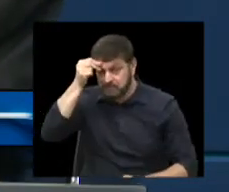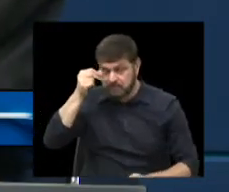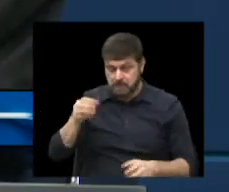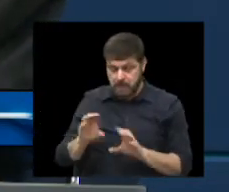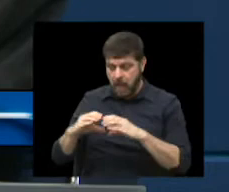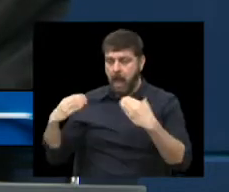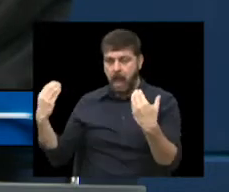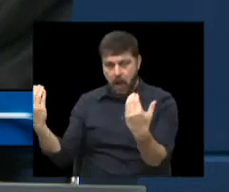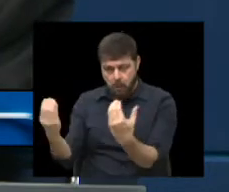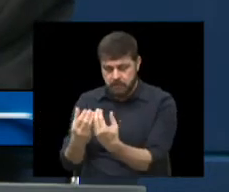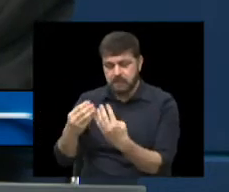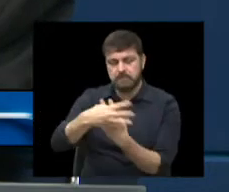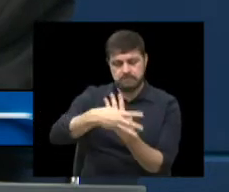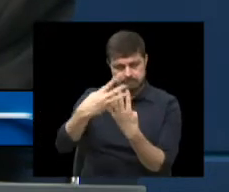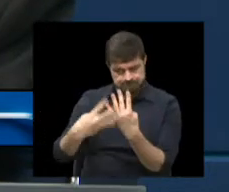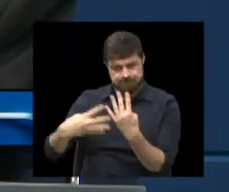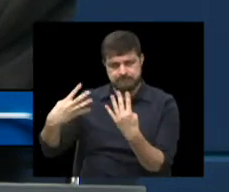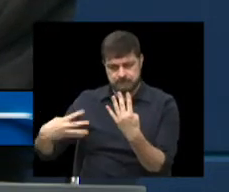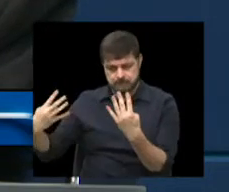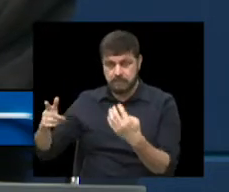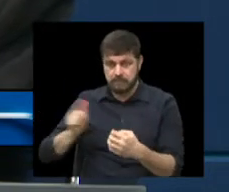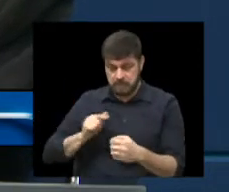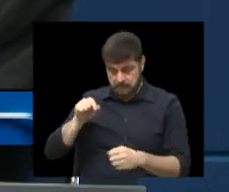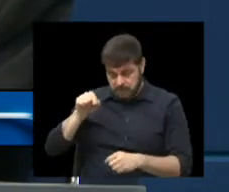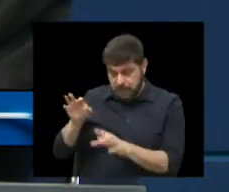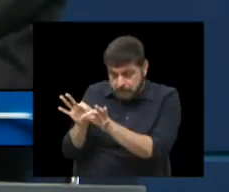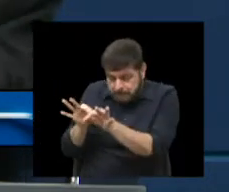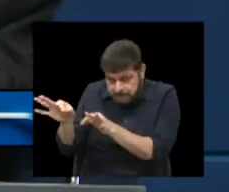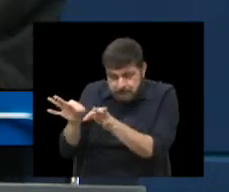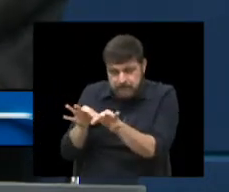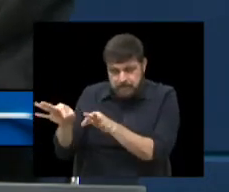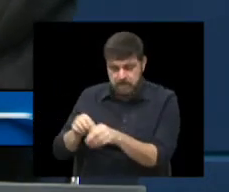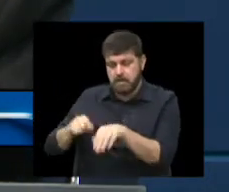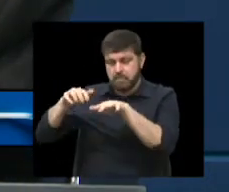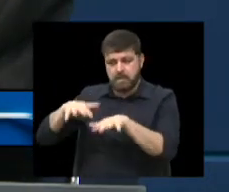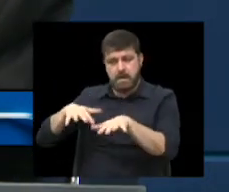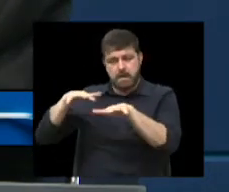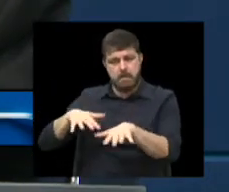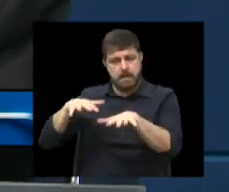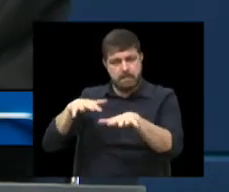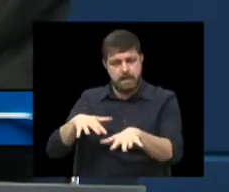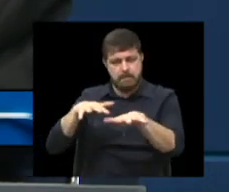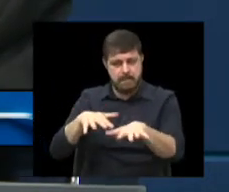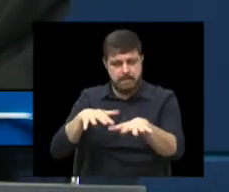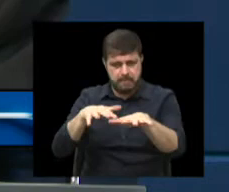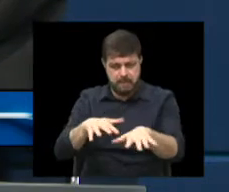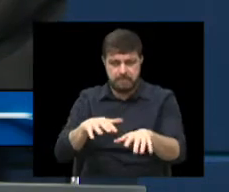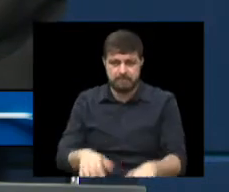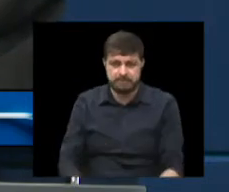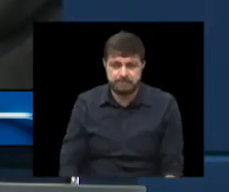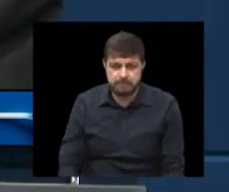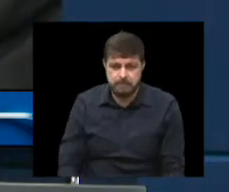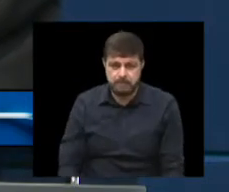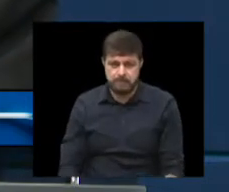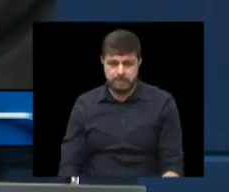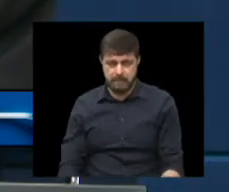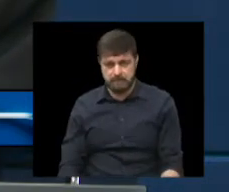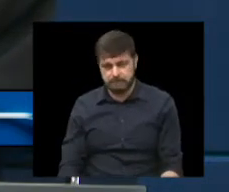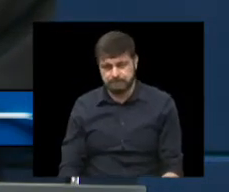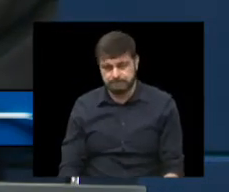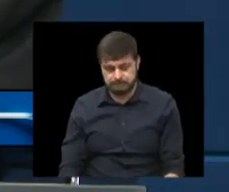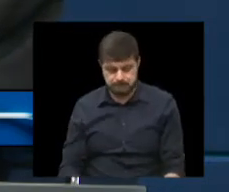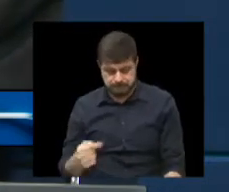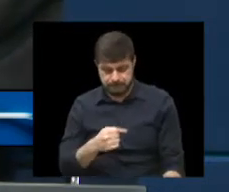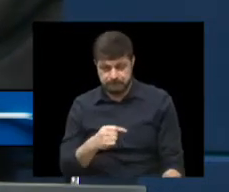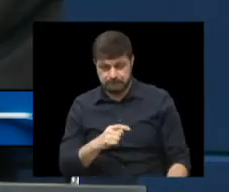seus direitos e cabe estar protegida e organizada, inclusive pela municipalidade. Mas o trabalho da